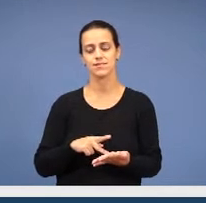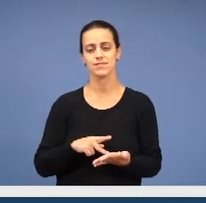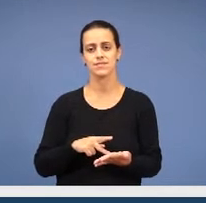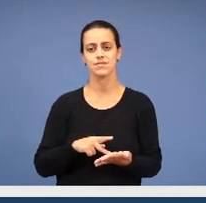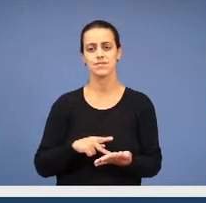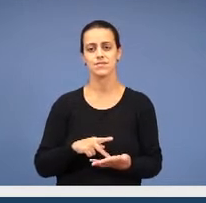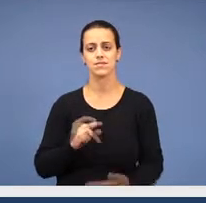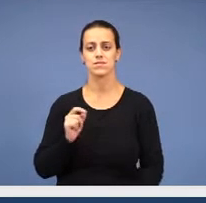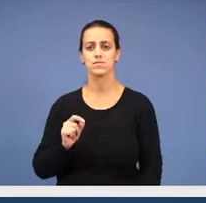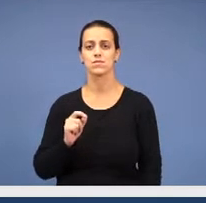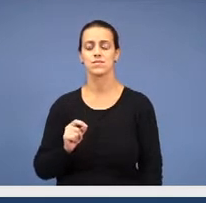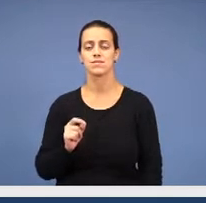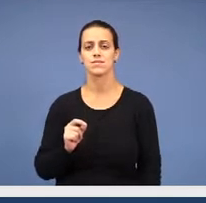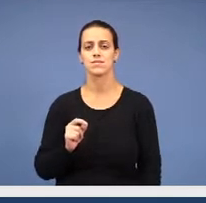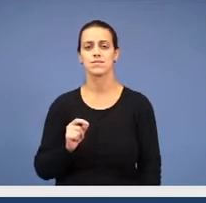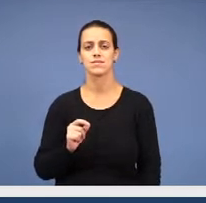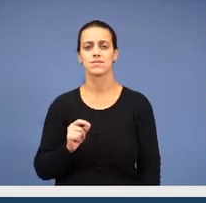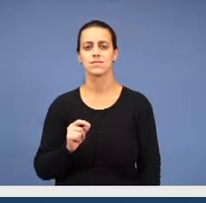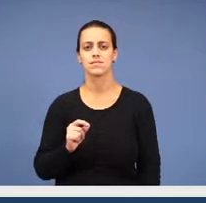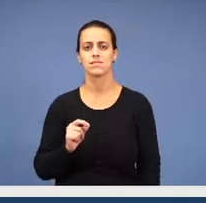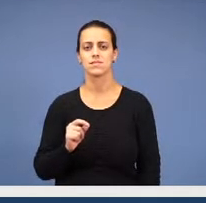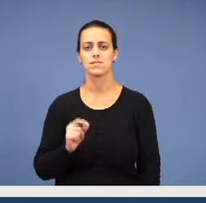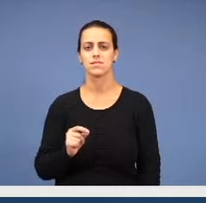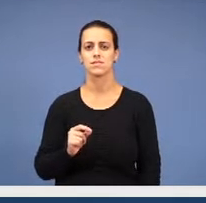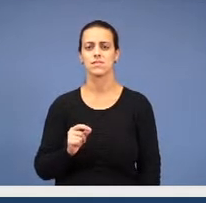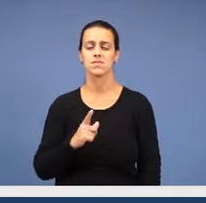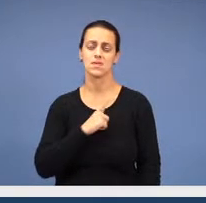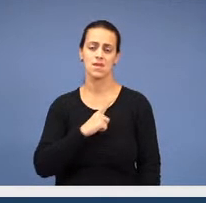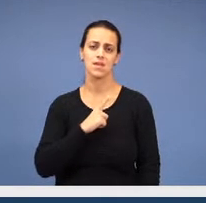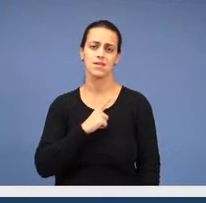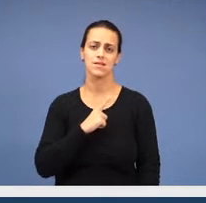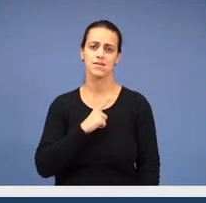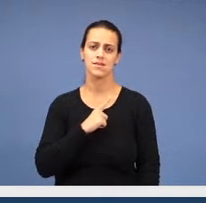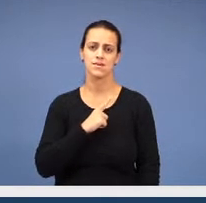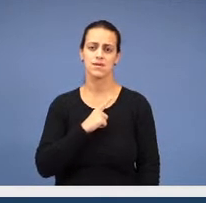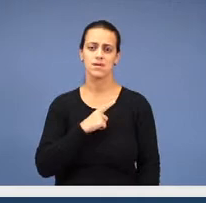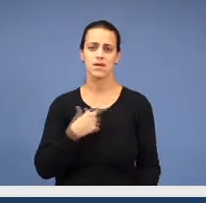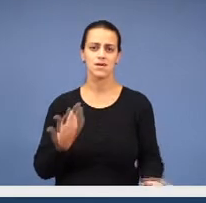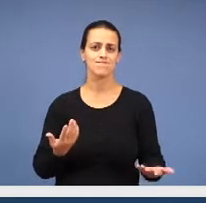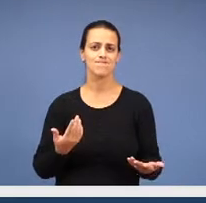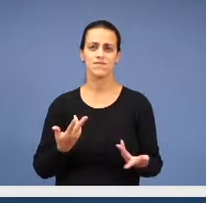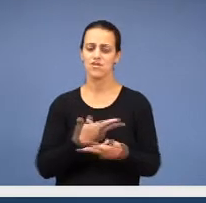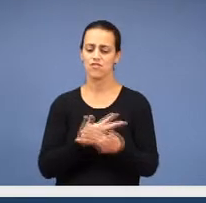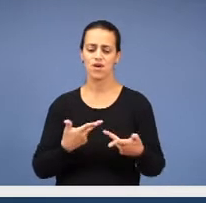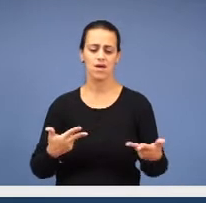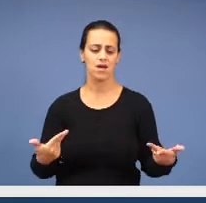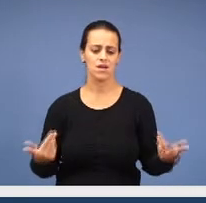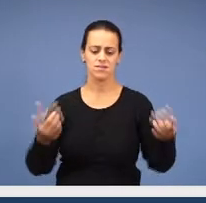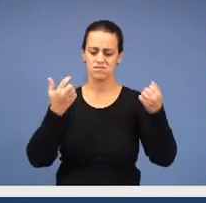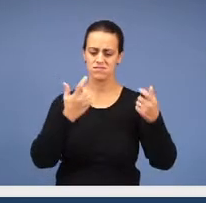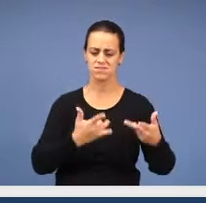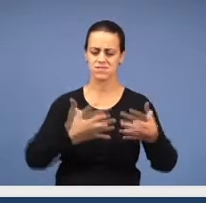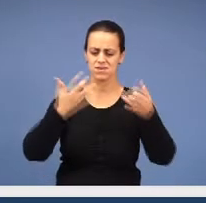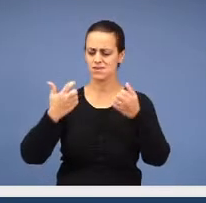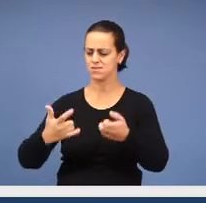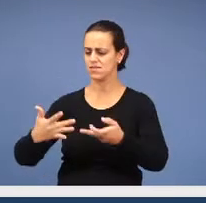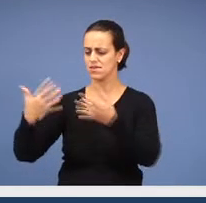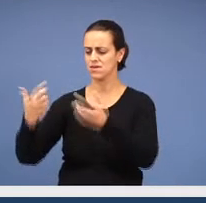o que temos são muitas colocações, são muitos